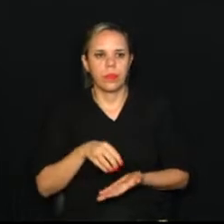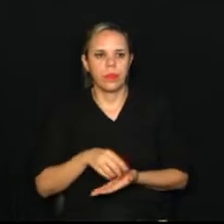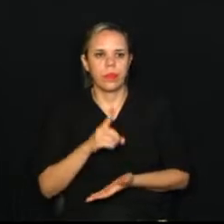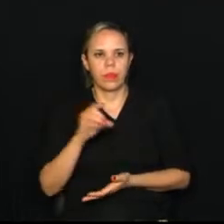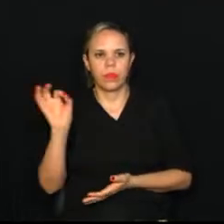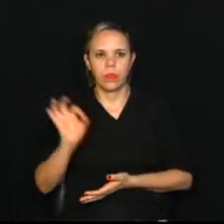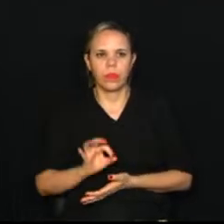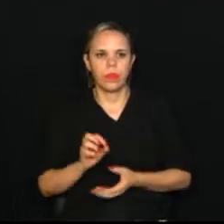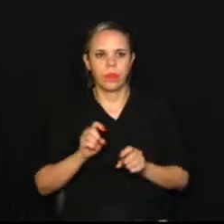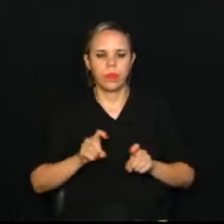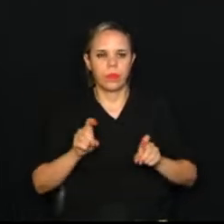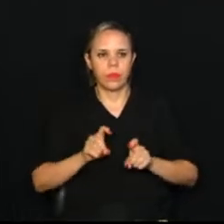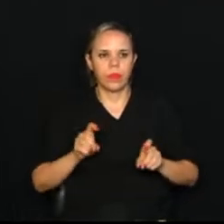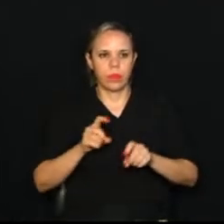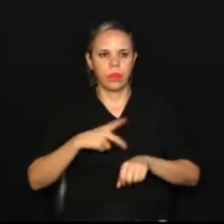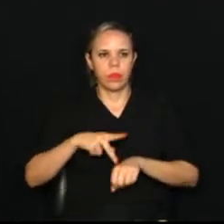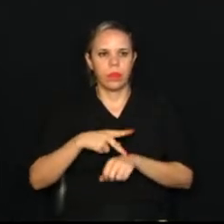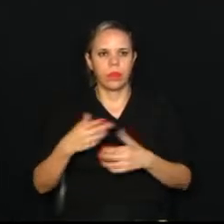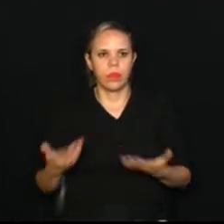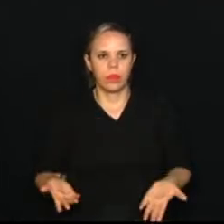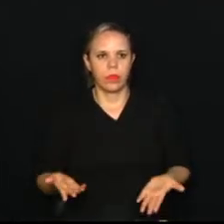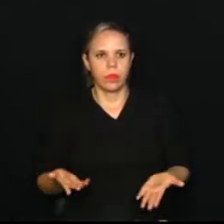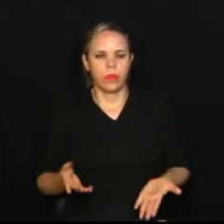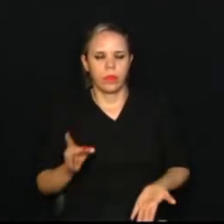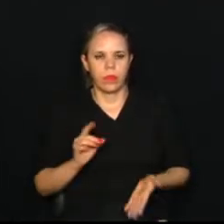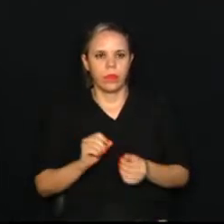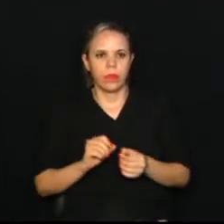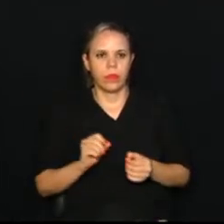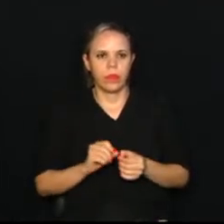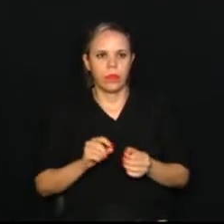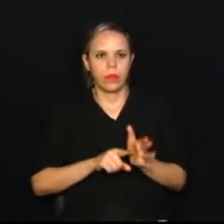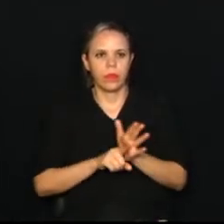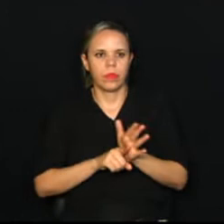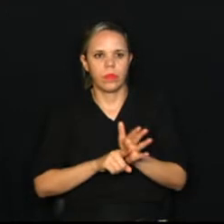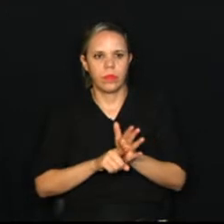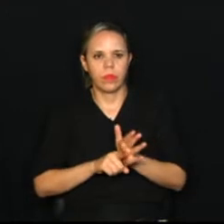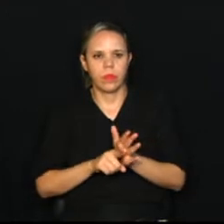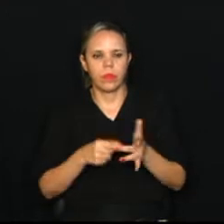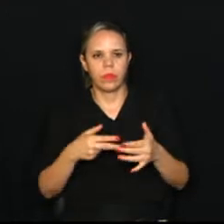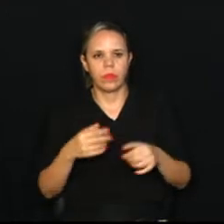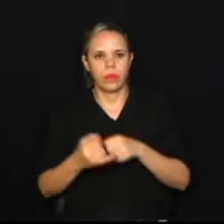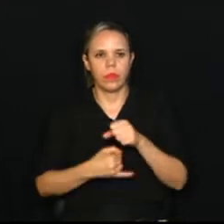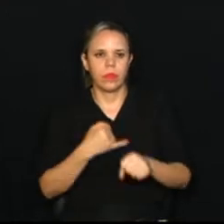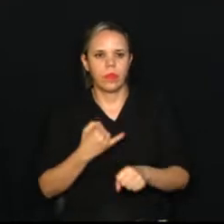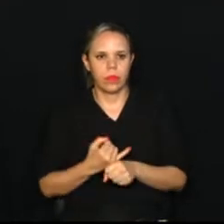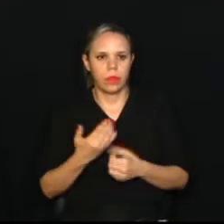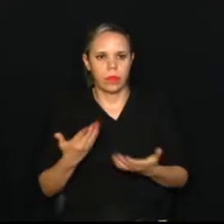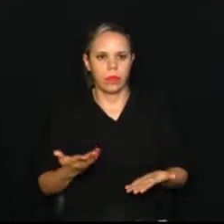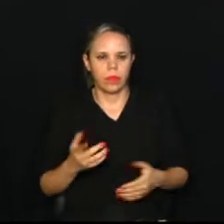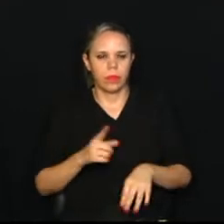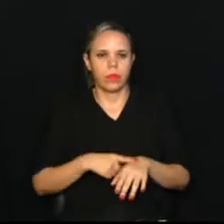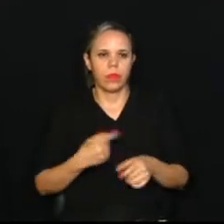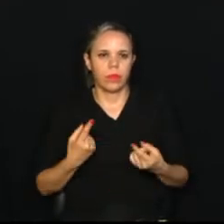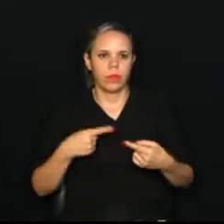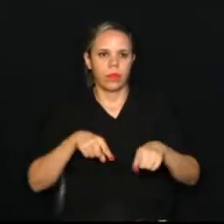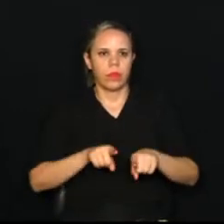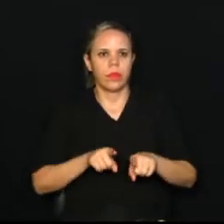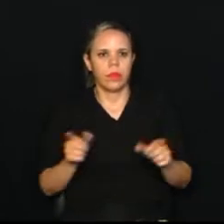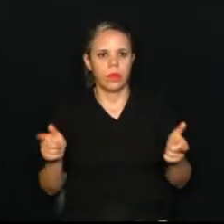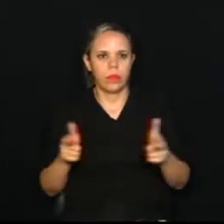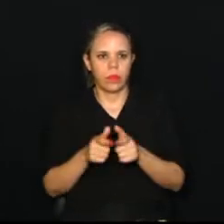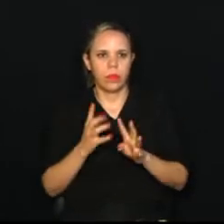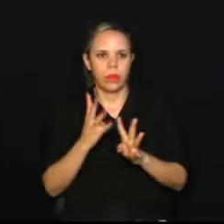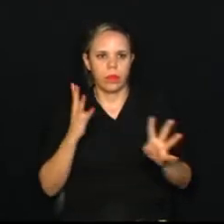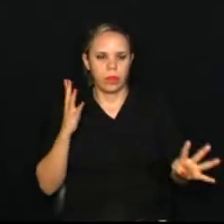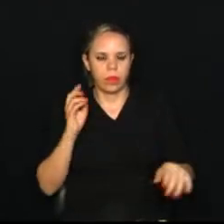100% informatizado do país, realiza estudos de reclamações online, em tempo real, reduz filas